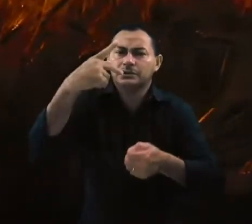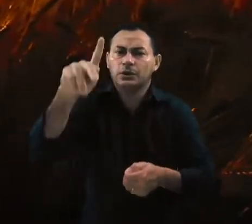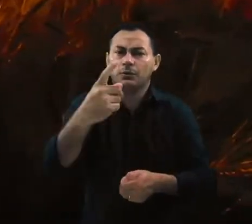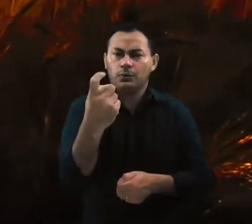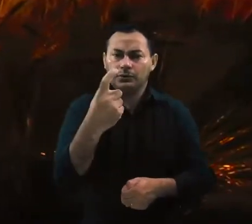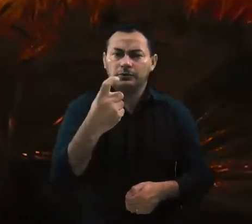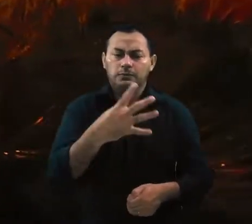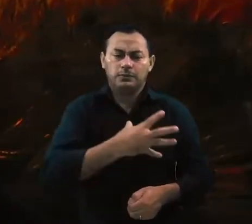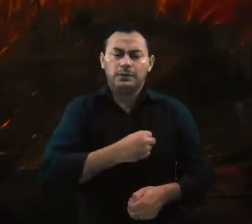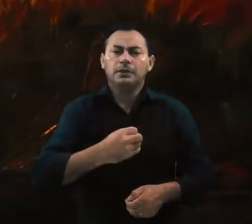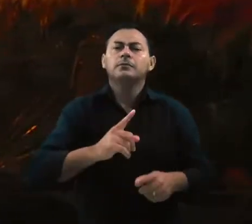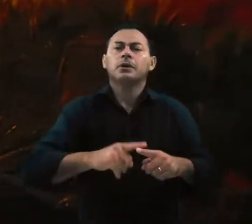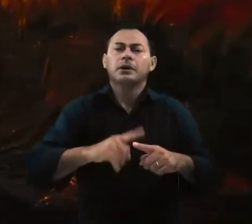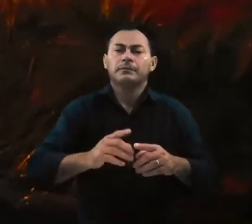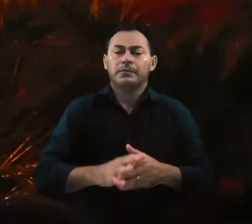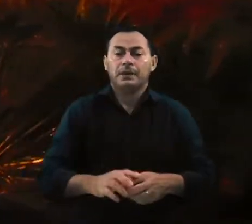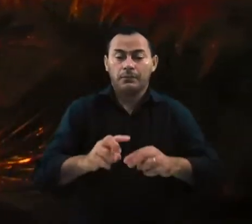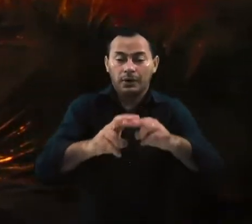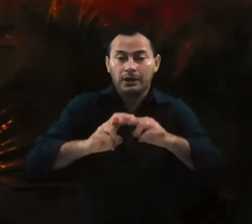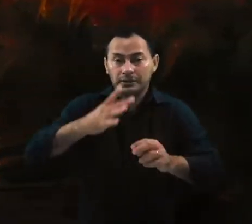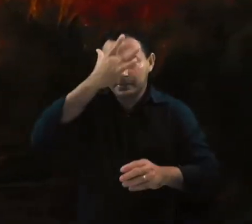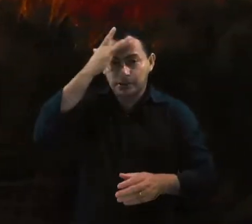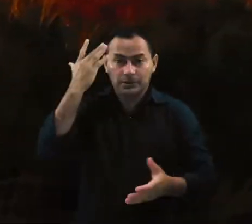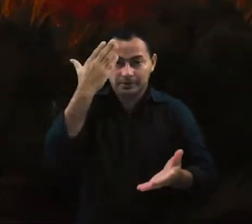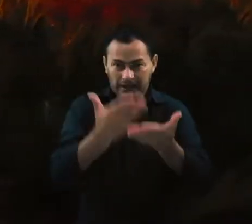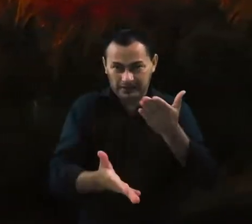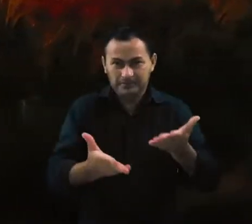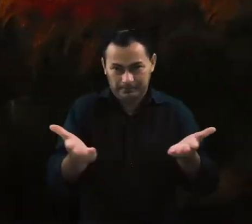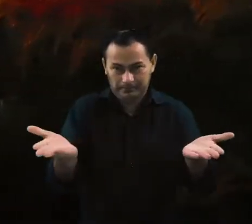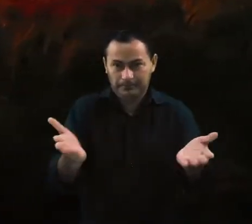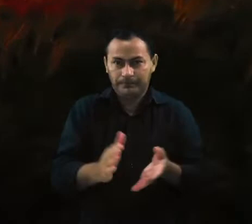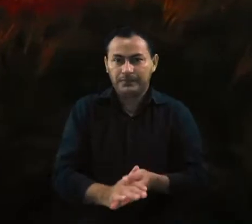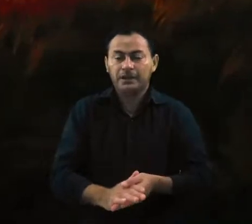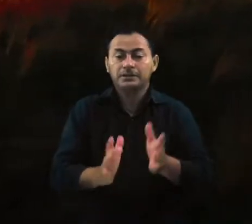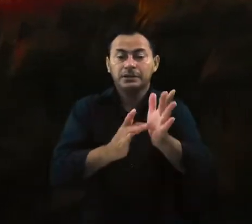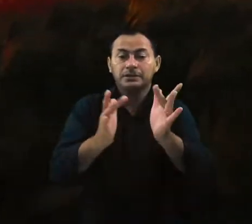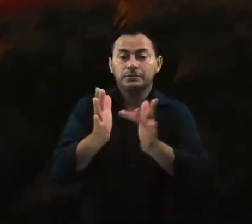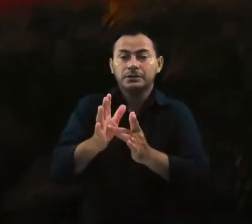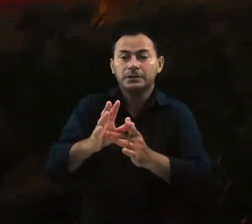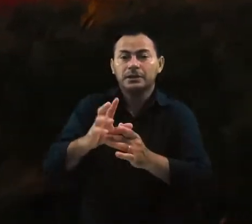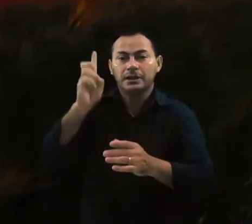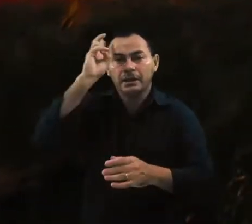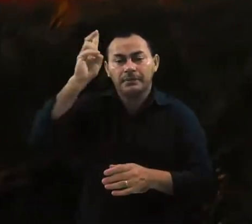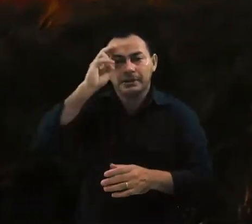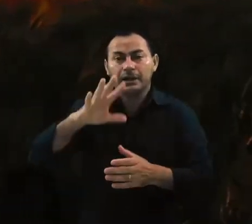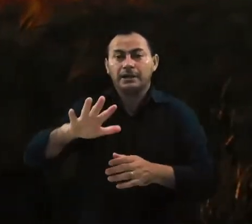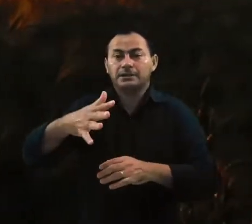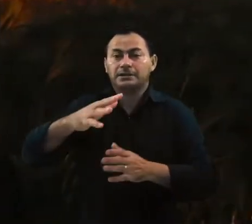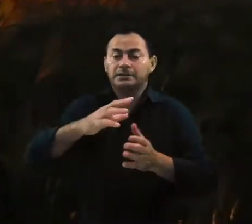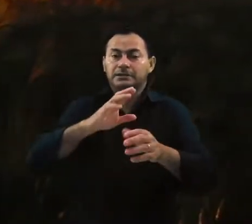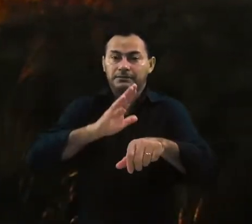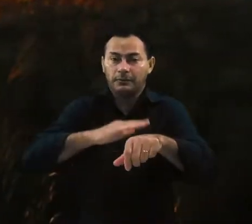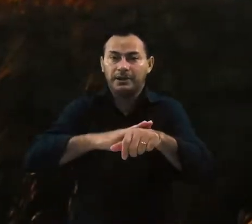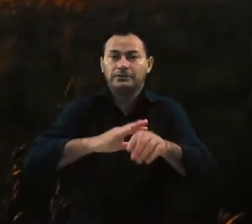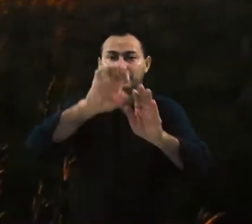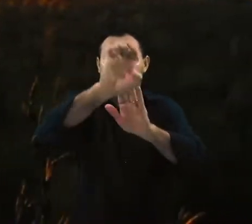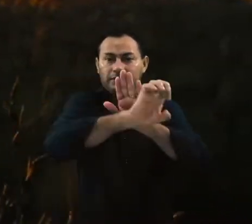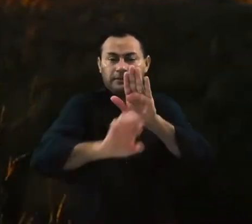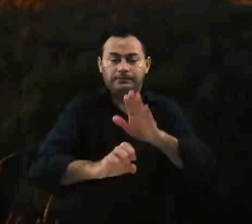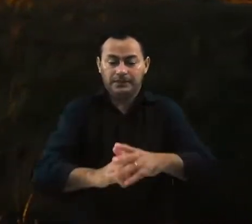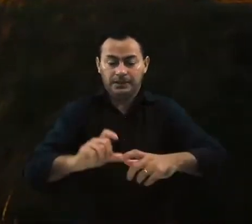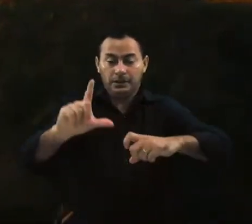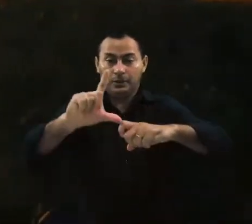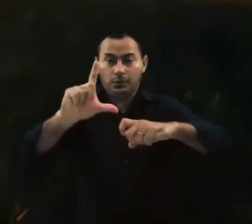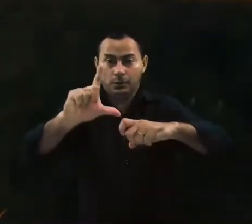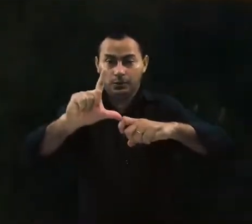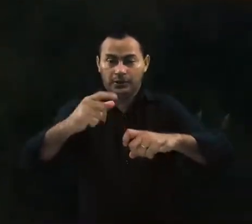seu único filho por causa que tava perdido Jesus nos lembra desse universo e os Evangelhos e